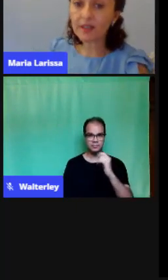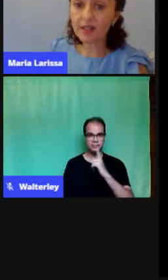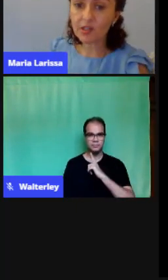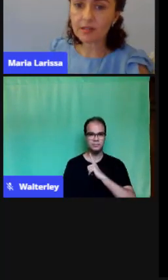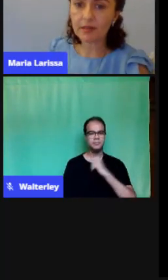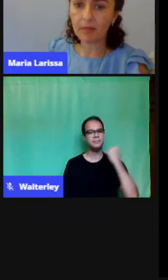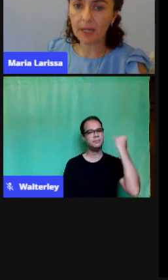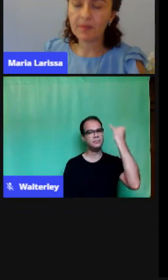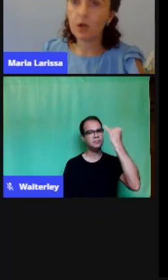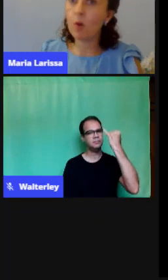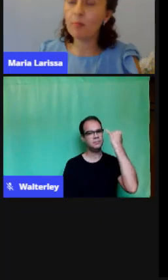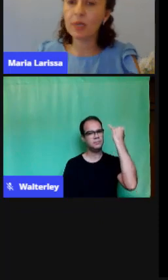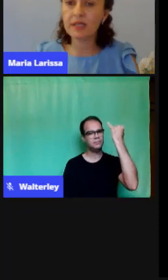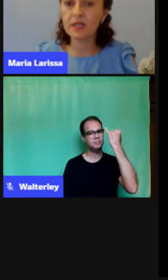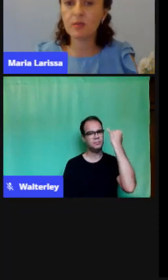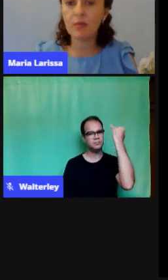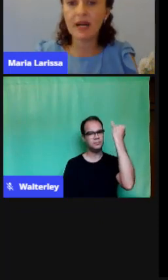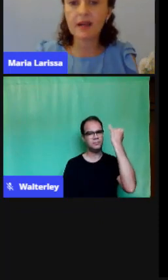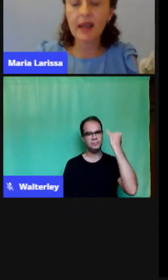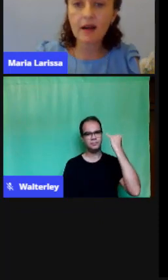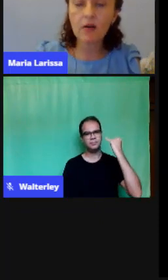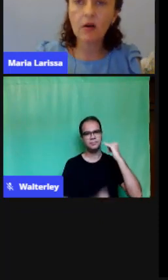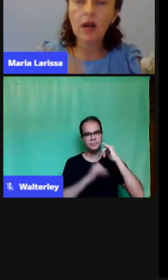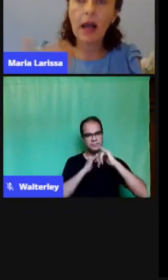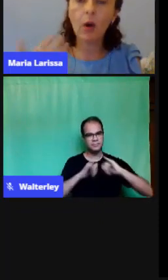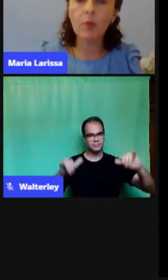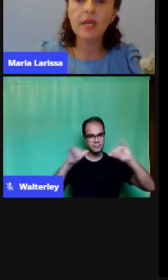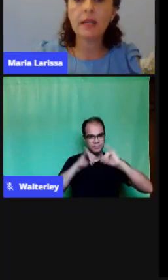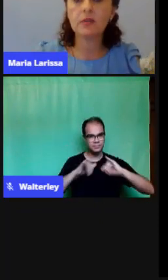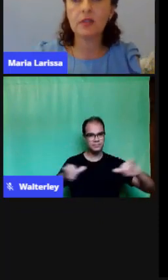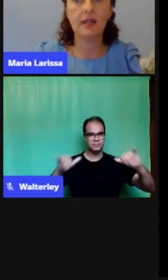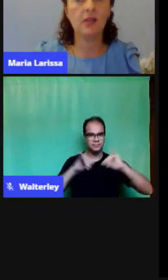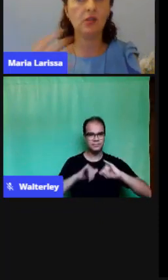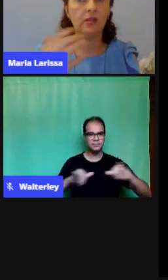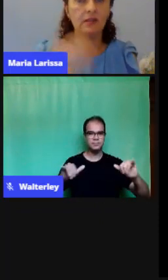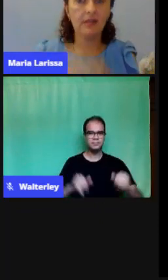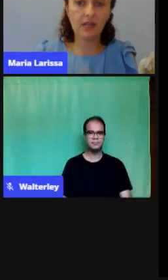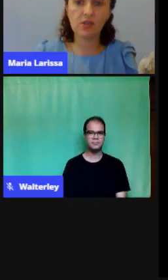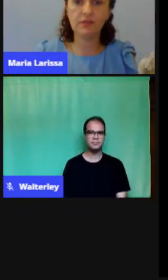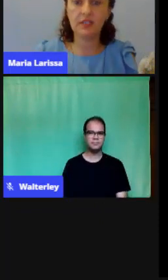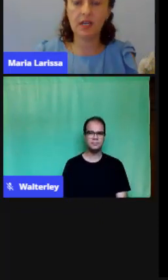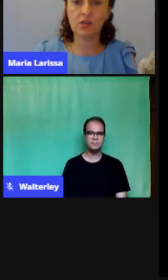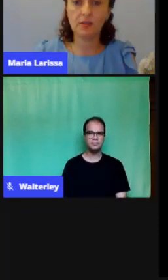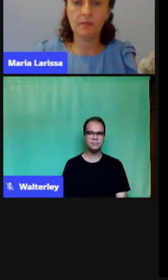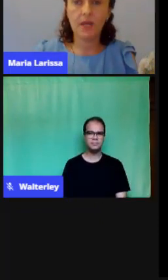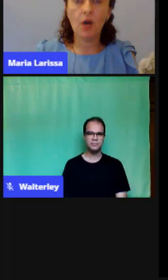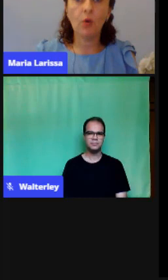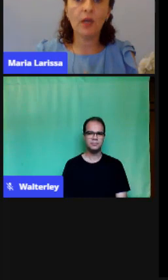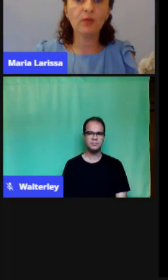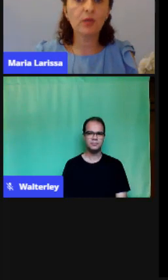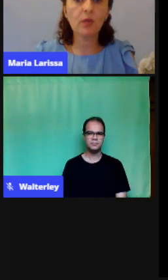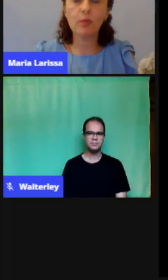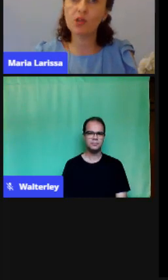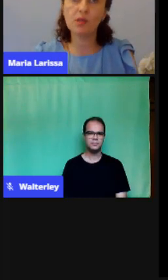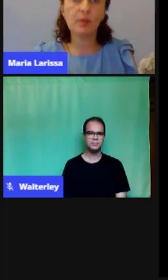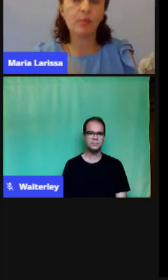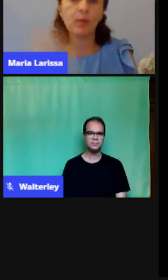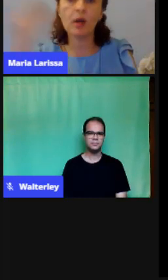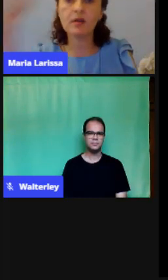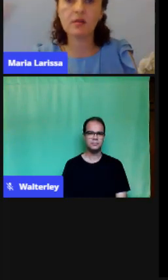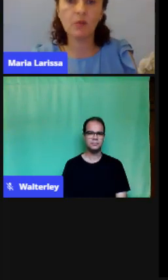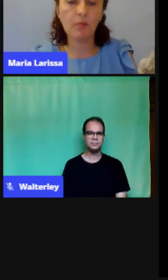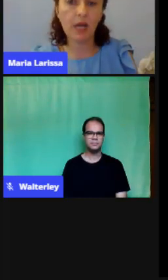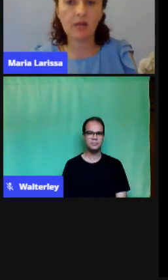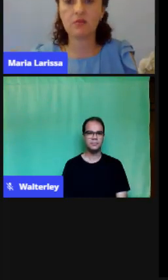informações importantes também, como, por exemplo, marcar a obrigatoriedade da atividade. O aluno não pode ir